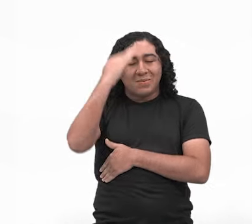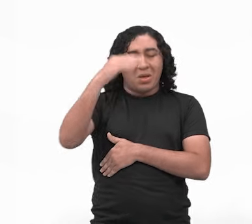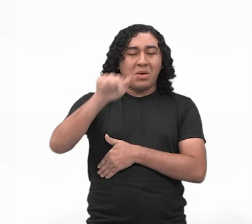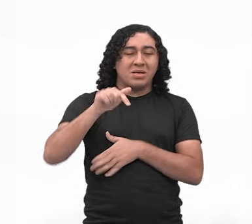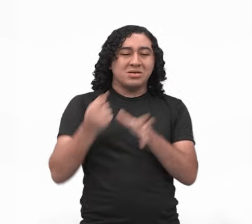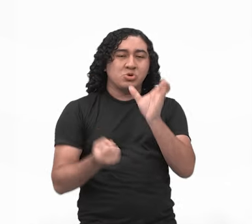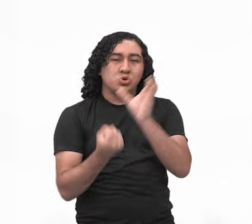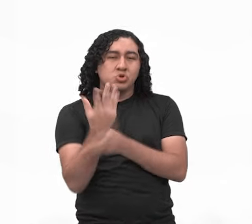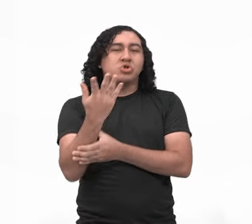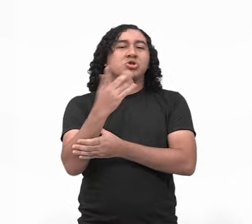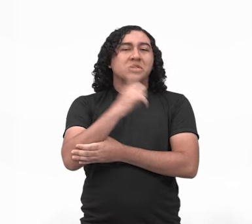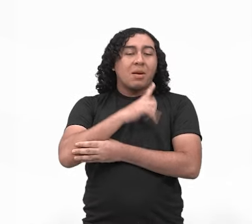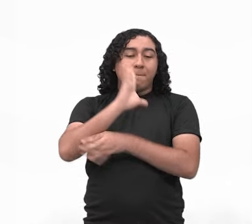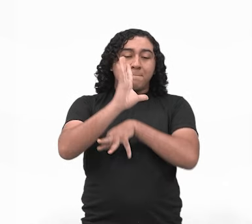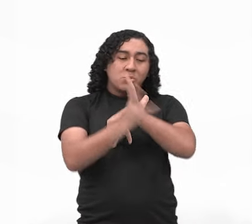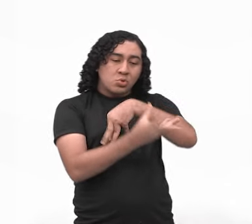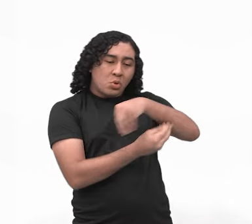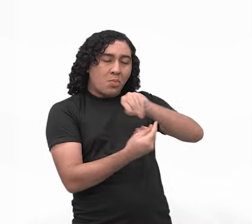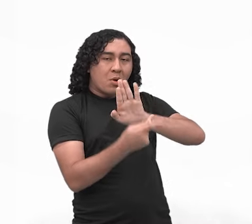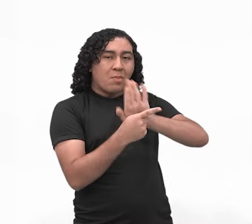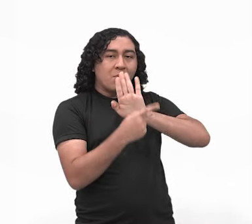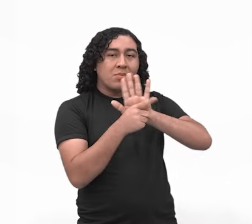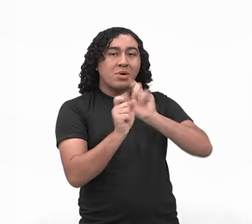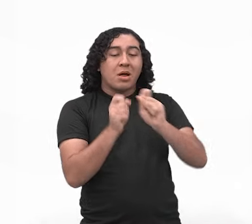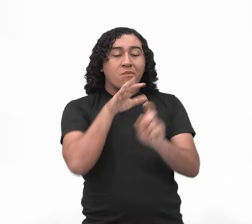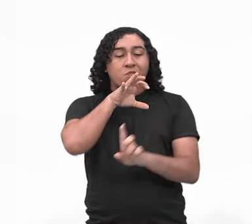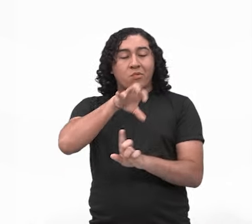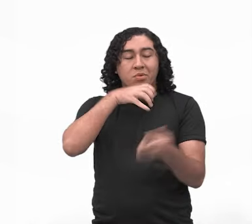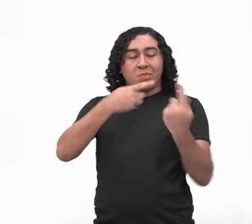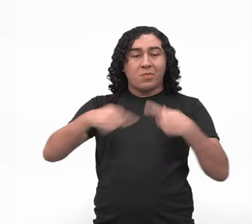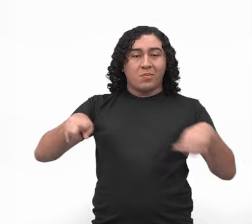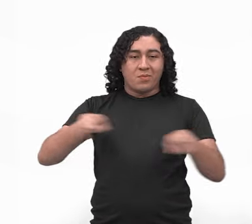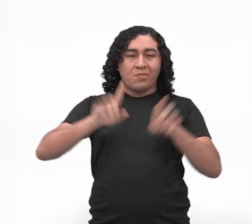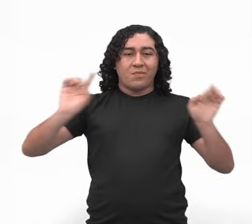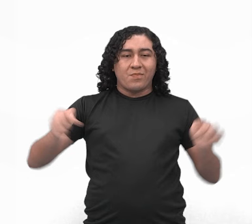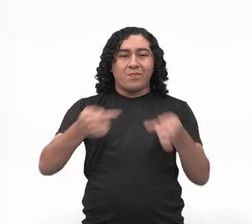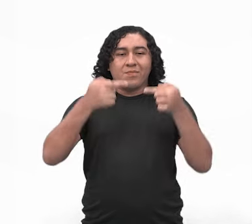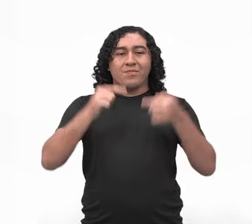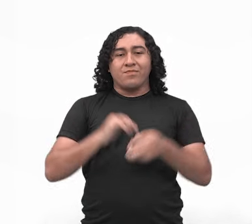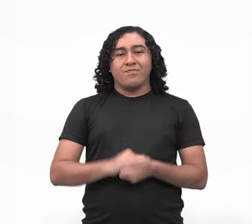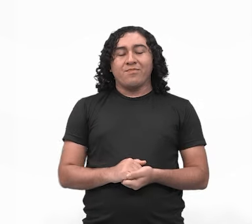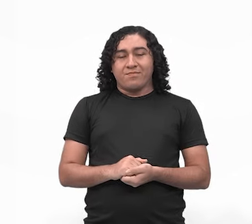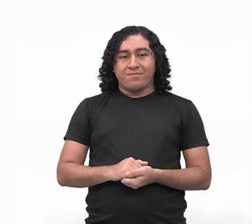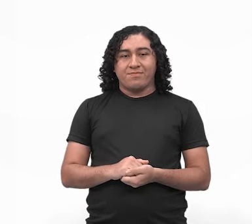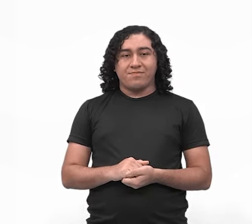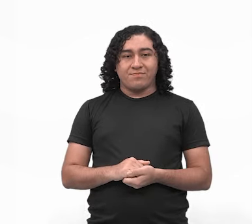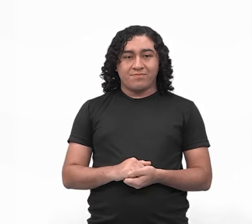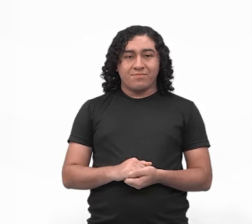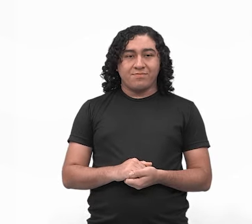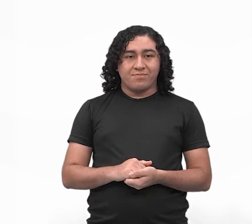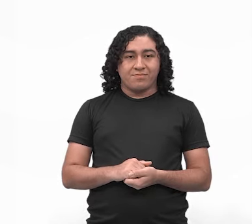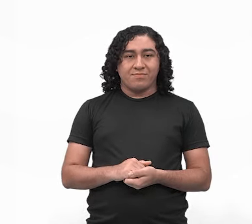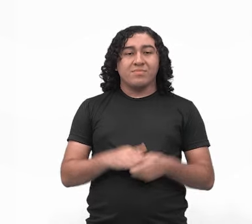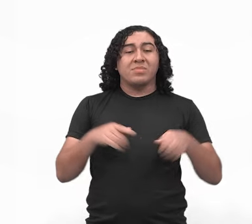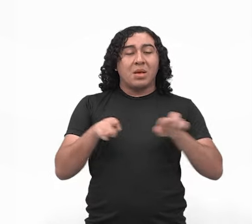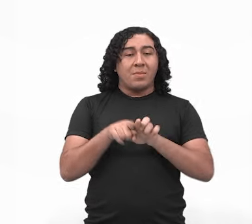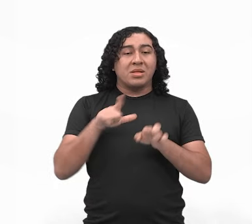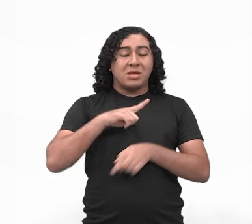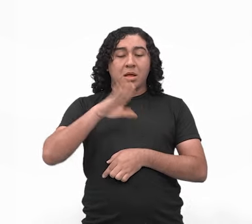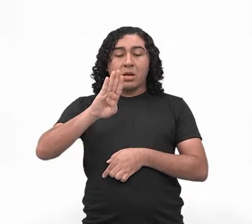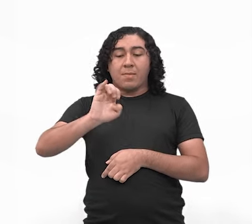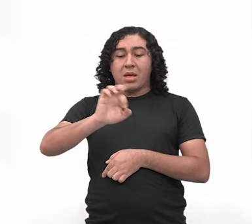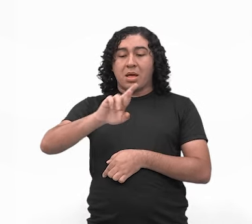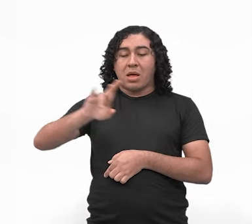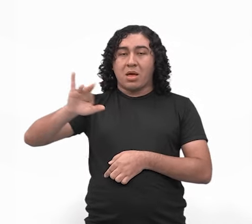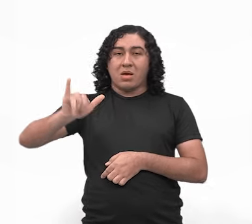roll, trazendo uma mistura única de influências musicais, tá? E aí nós temos o Barry, que contribuiu,